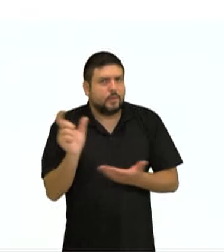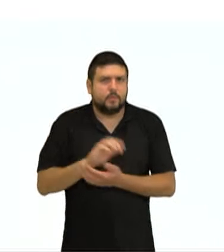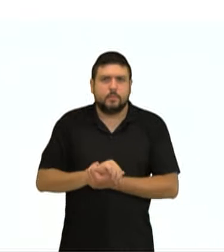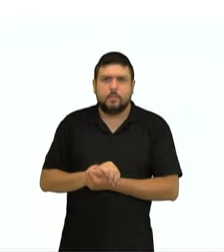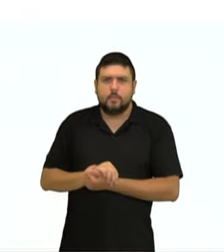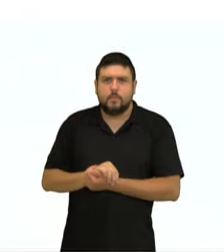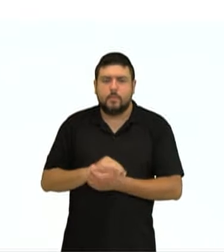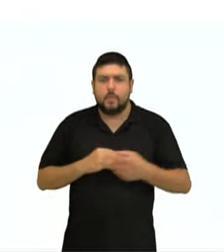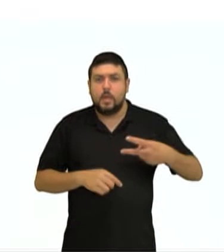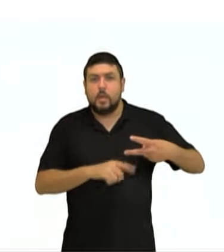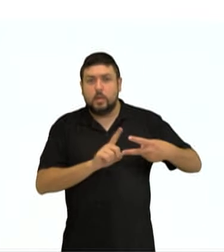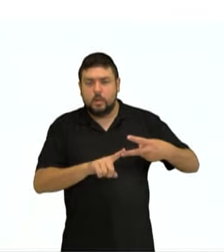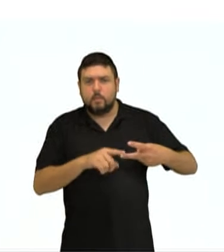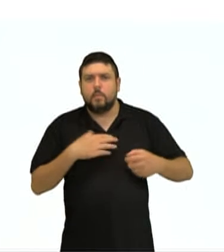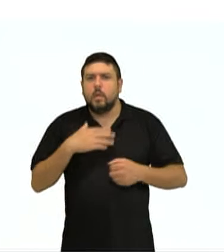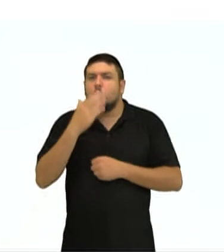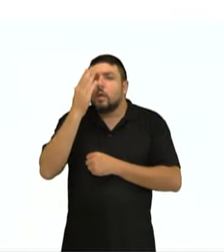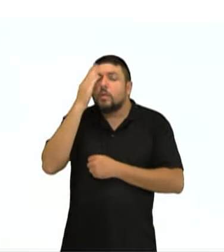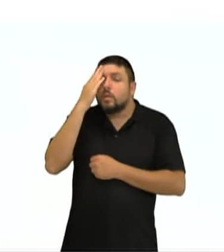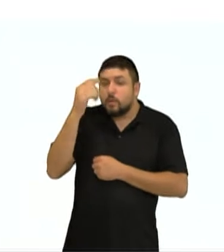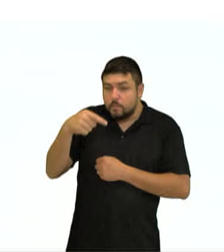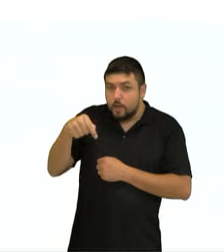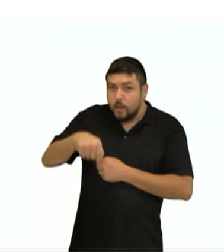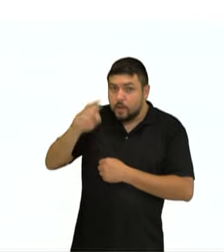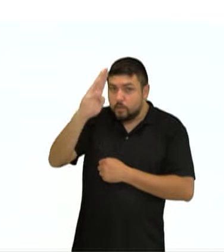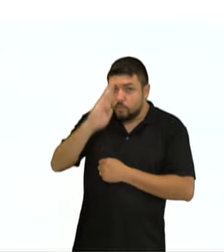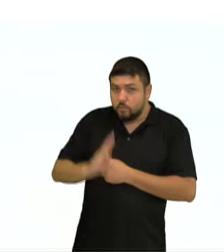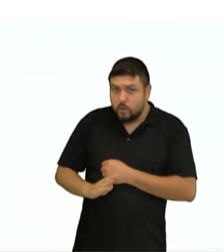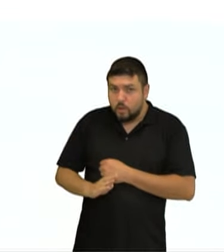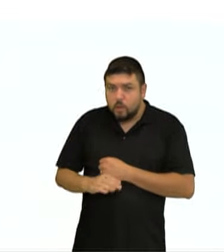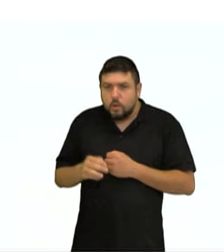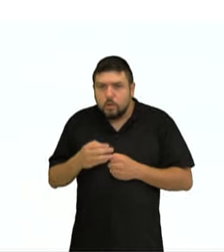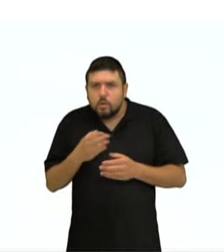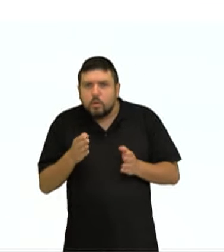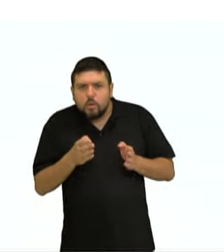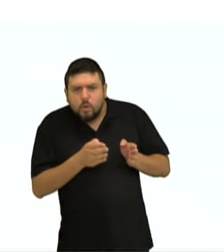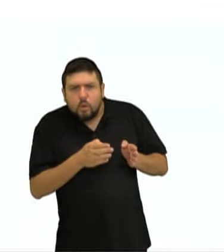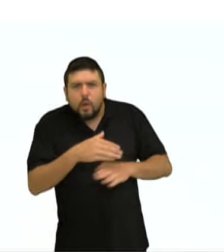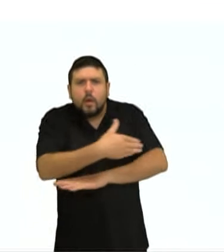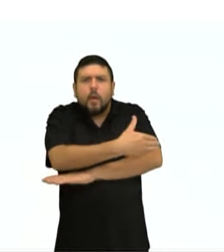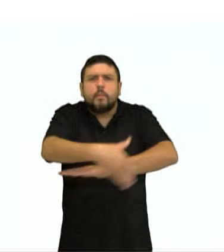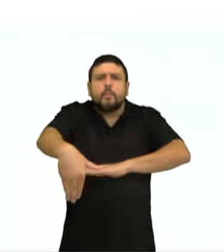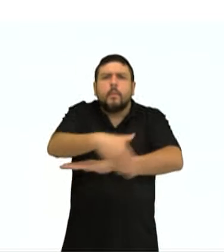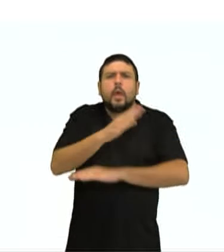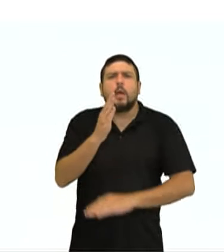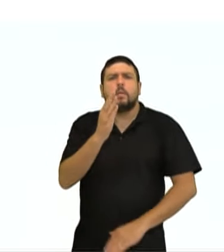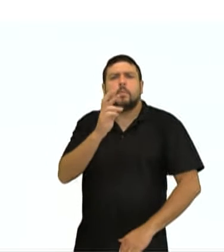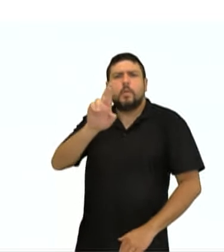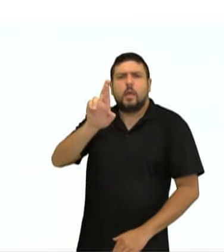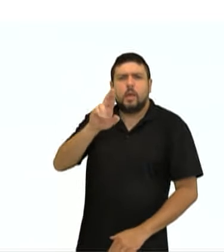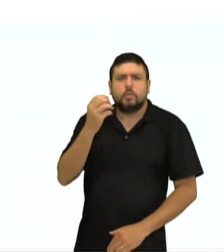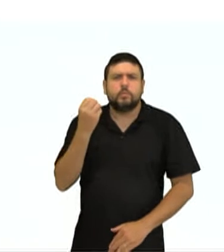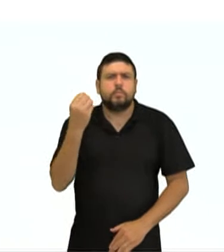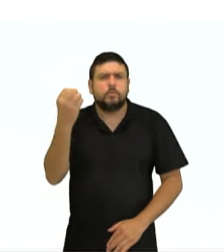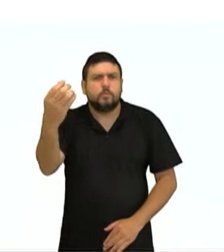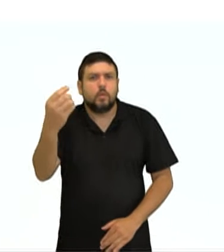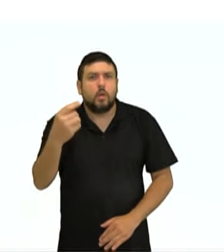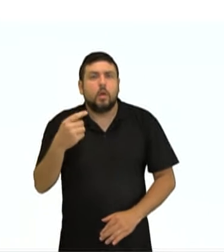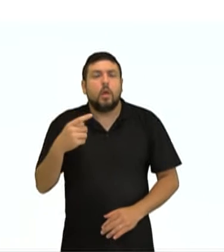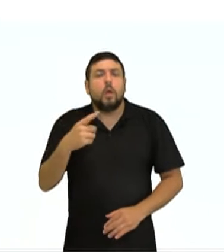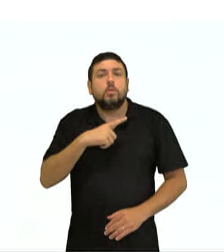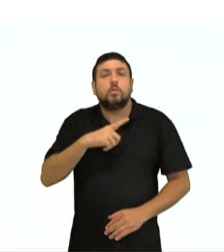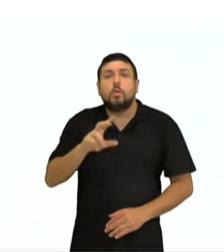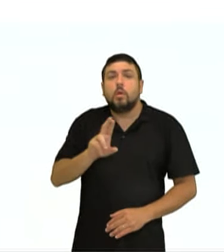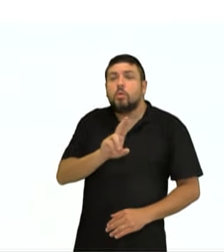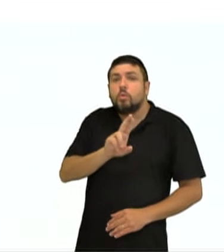Você sabia que algumas rodovias aqui no Brasil têm o nome desses bandeirantes, dessas pessoas que faziam a bandeira? Como, por